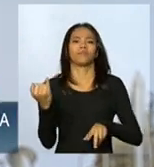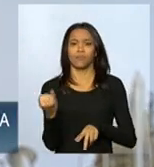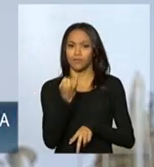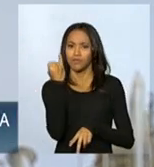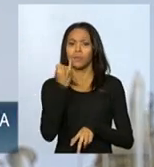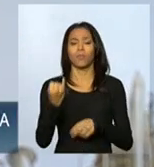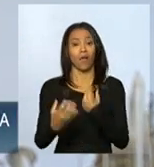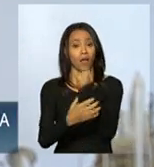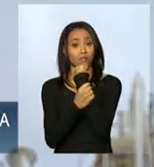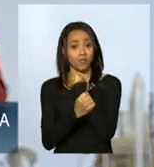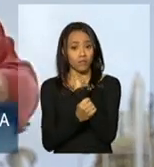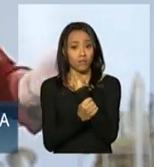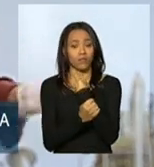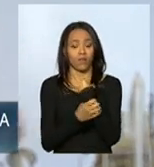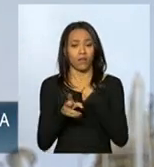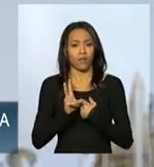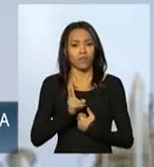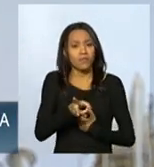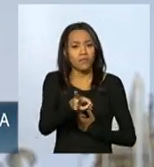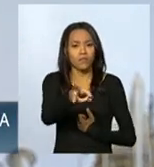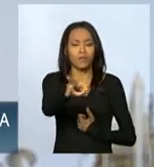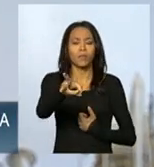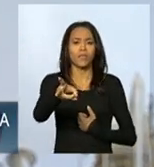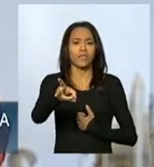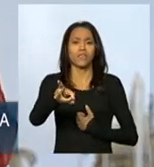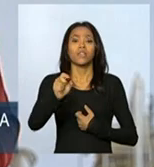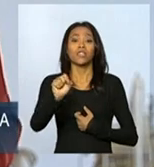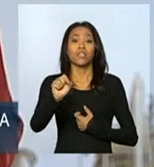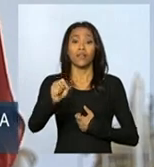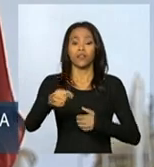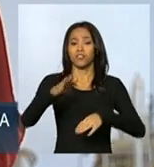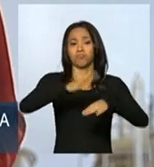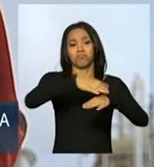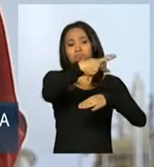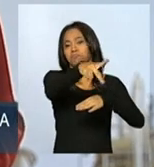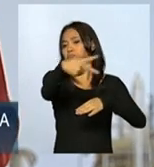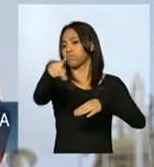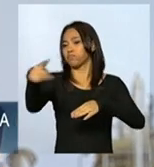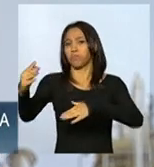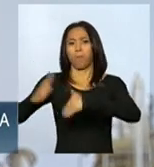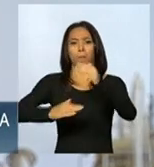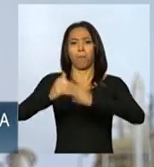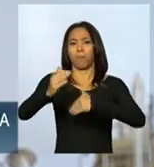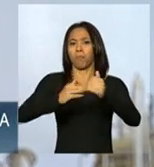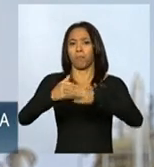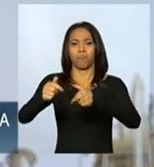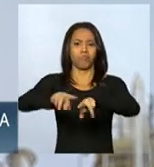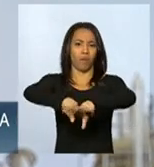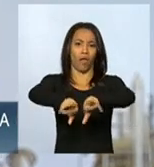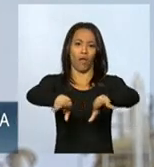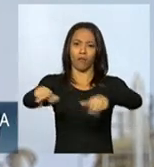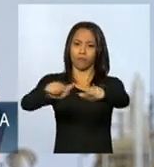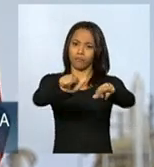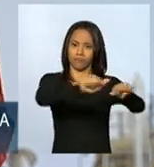a cobertura de uma série de atividades e profissões.